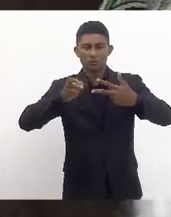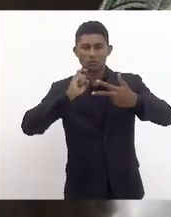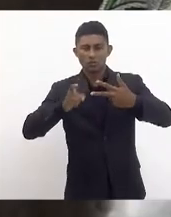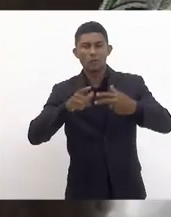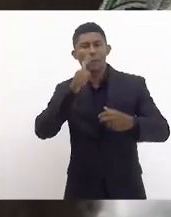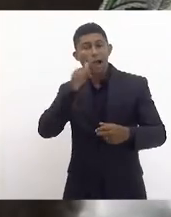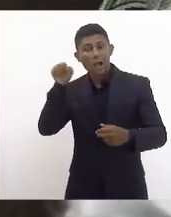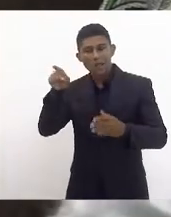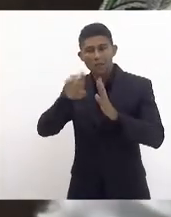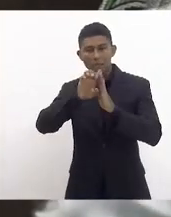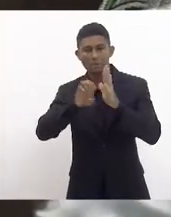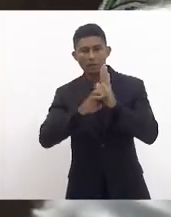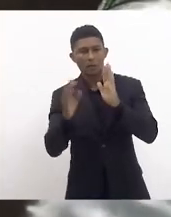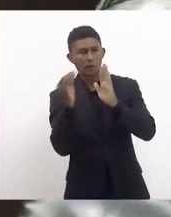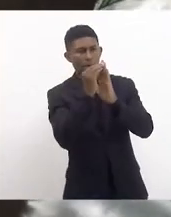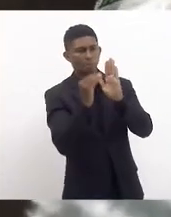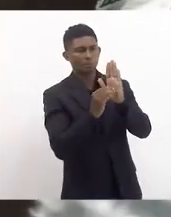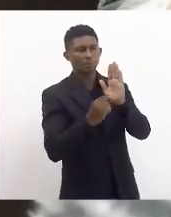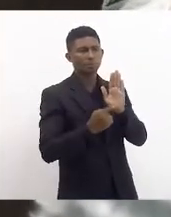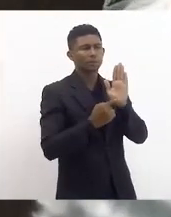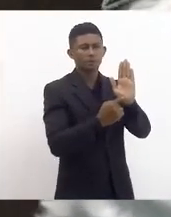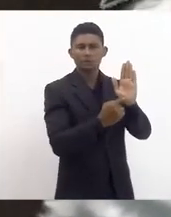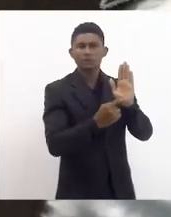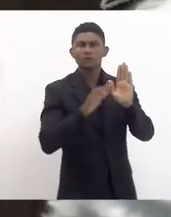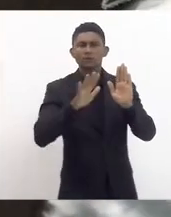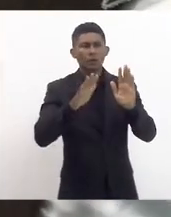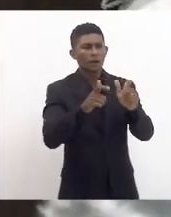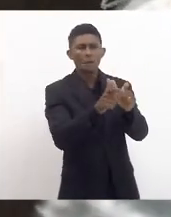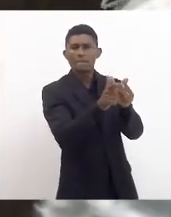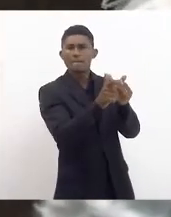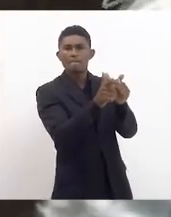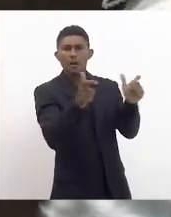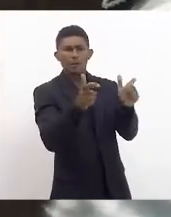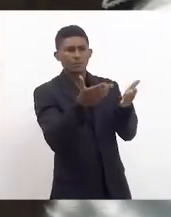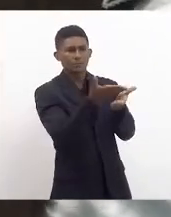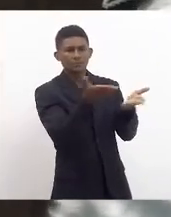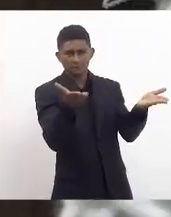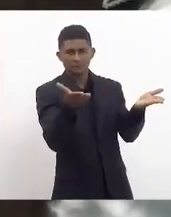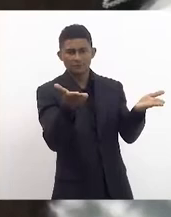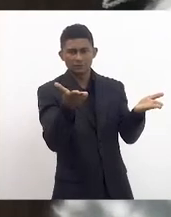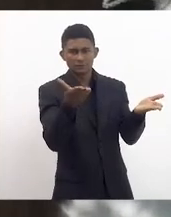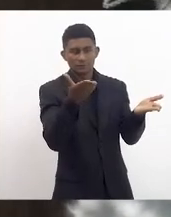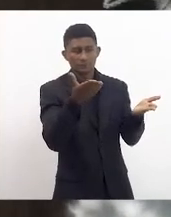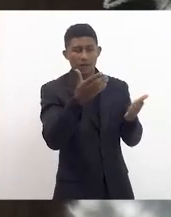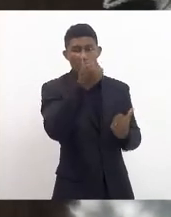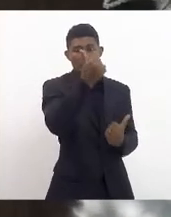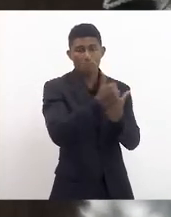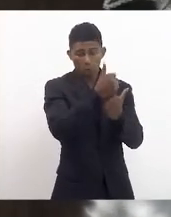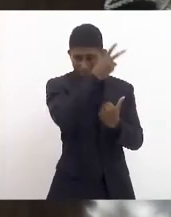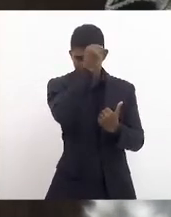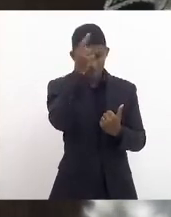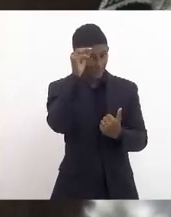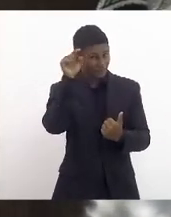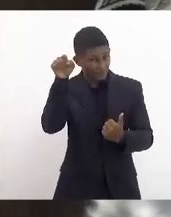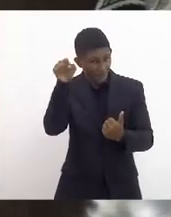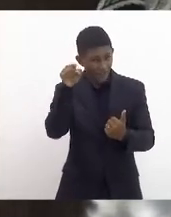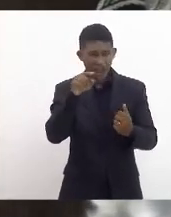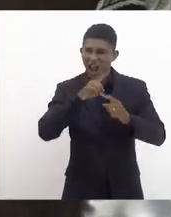ela foi achincalhada pela maioria que dá sustentação ao prefeito de Friburgo. Vereadora Priscila